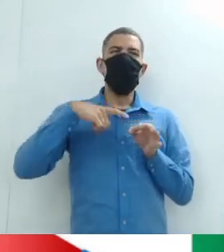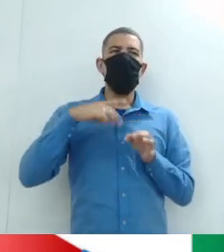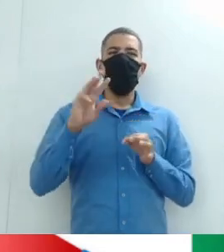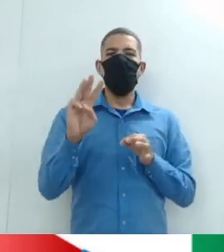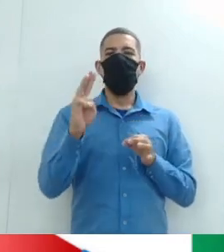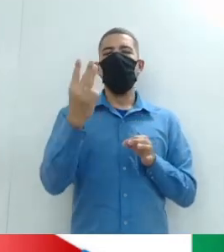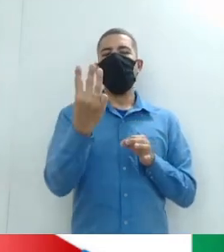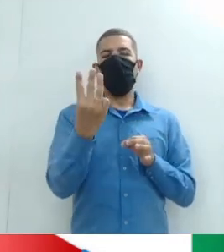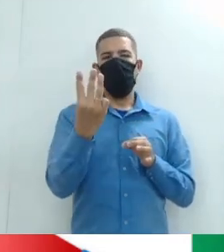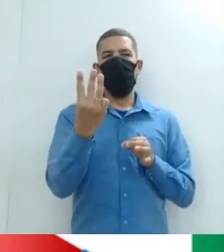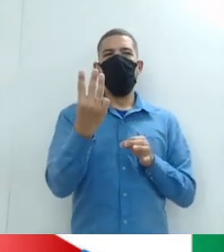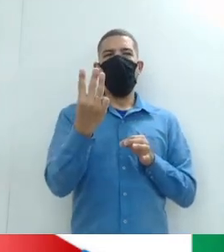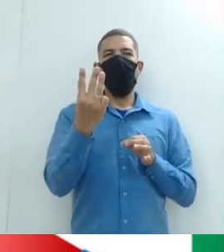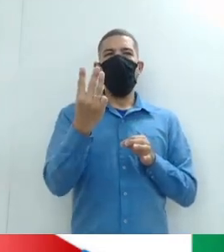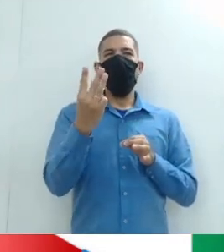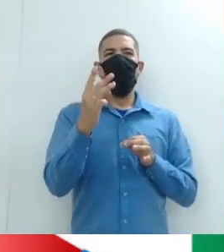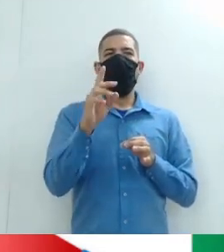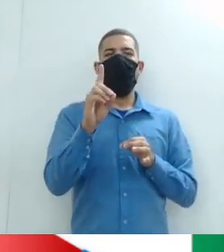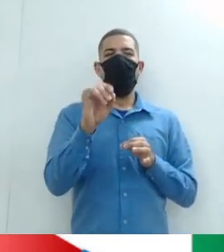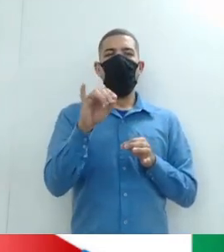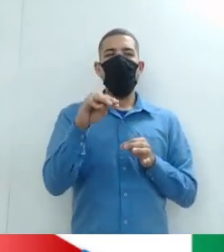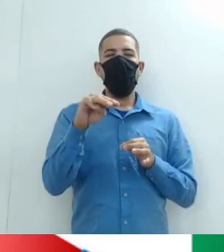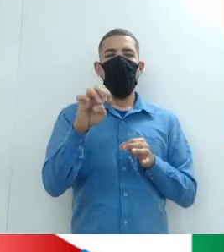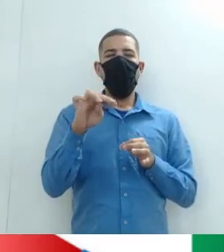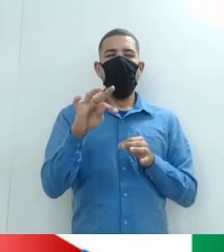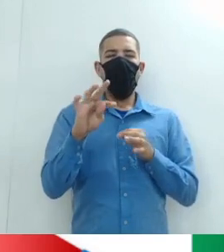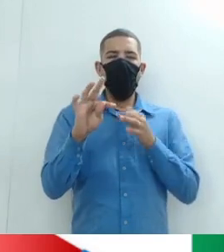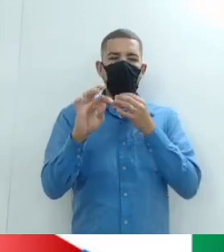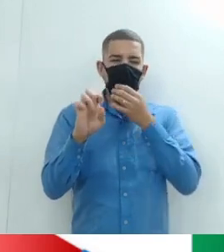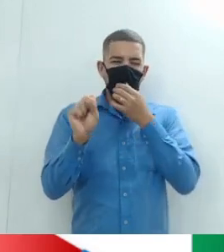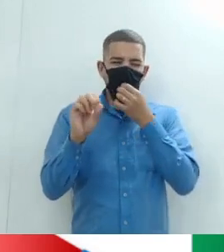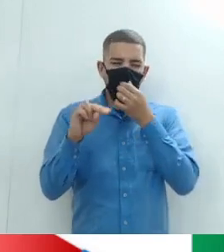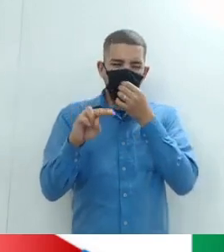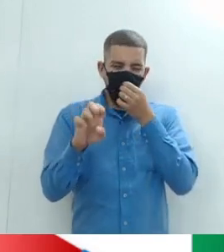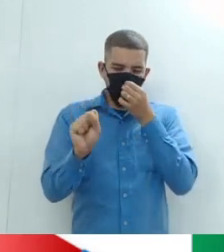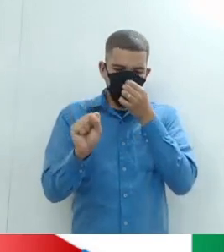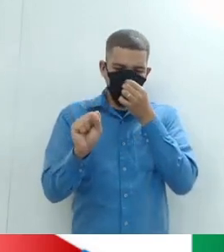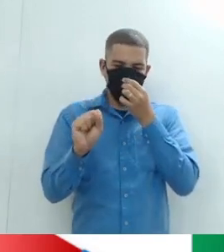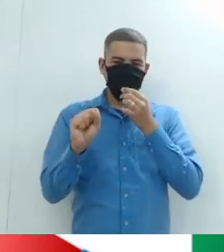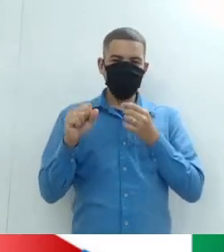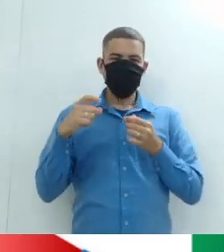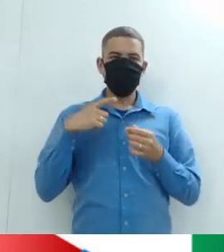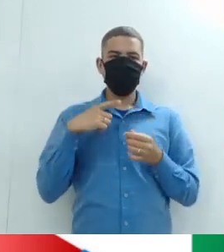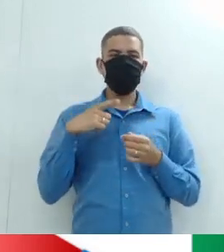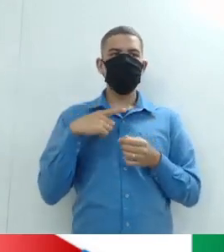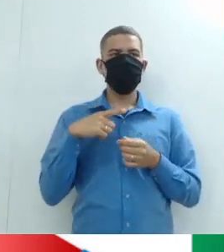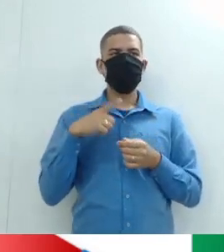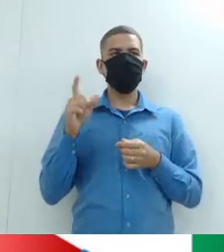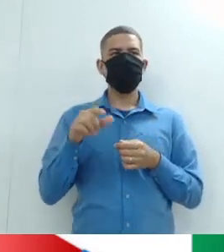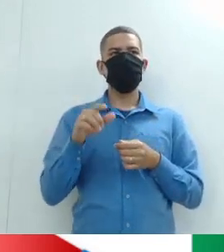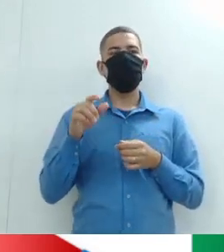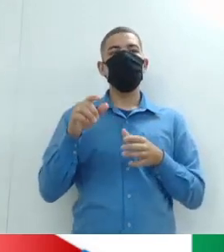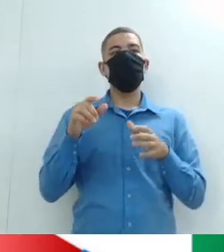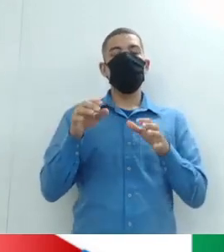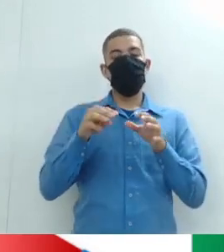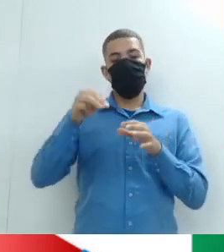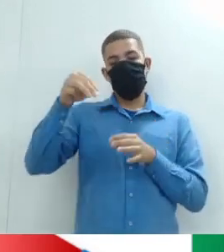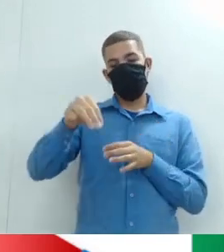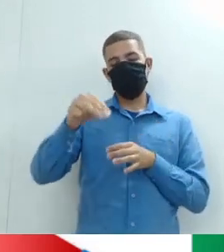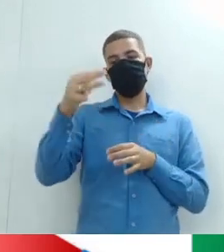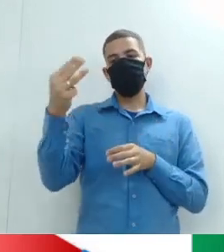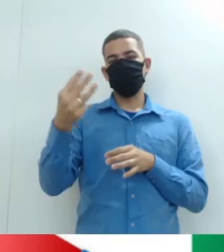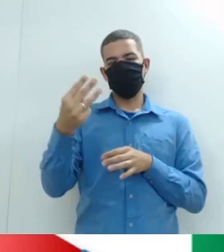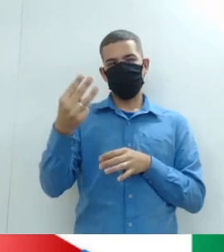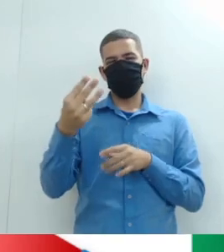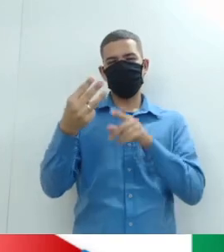dimensões. E aí não tem como deixar de fora isso lá na grandeza e medidas. Por isso é metros cúbicos. Então um cubo